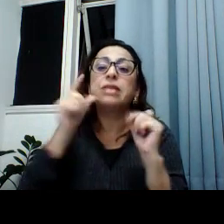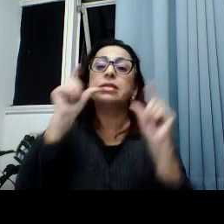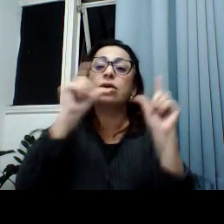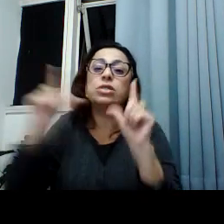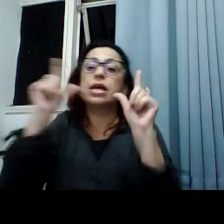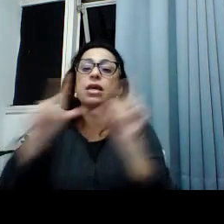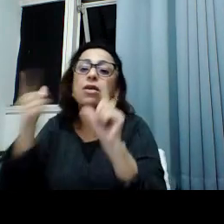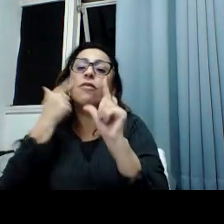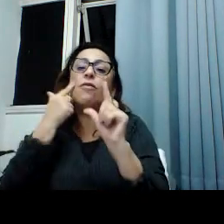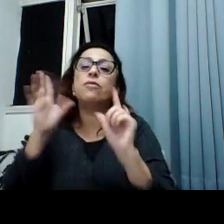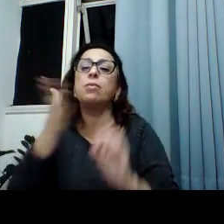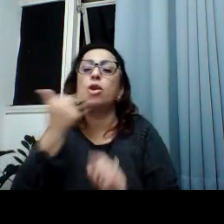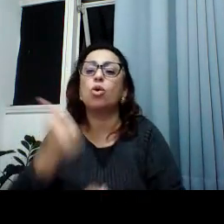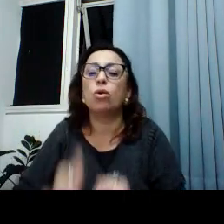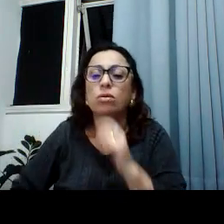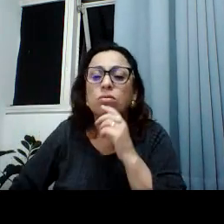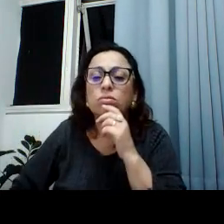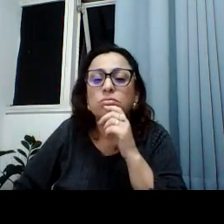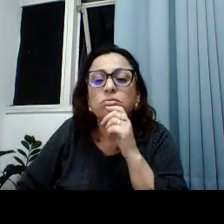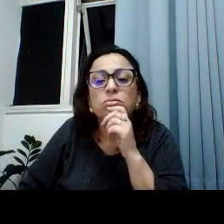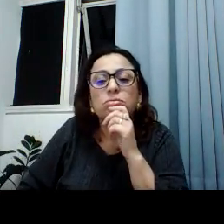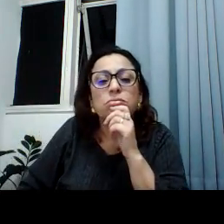Para ver se você consegue ver melhor.